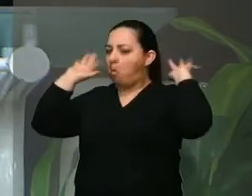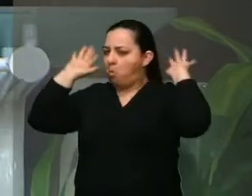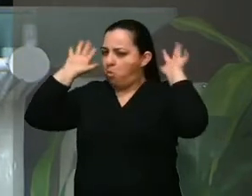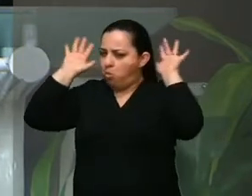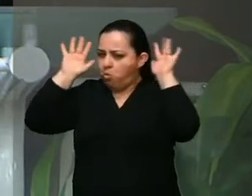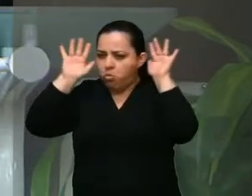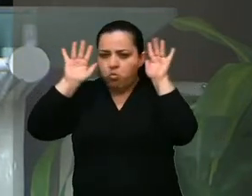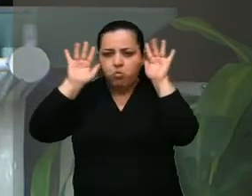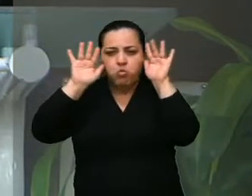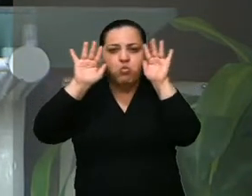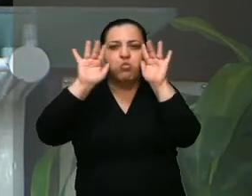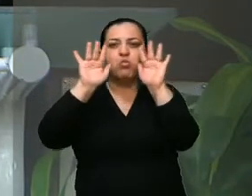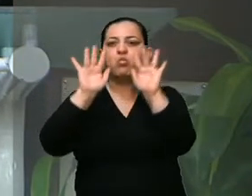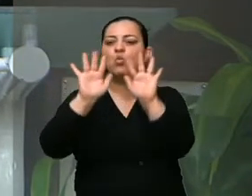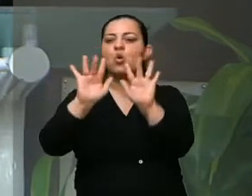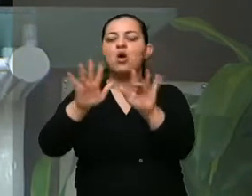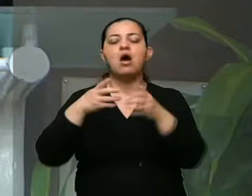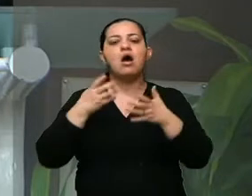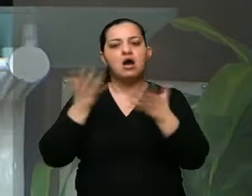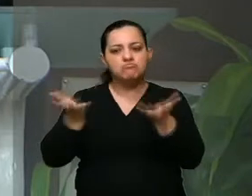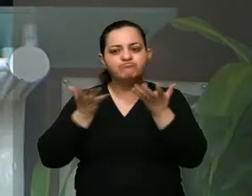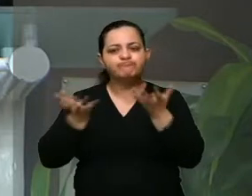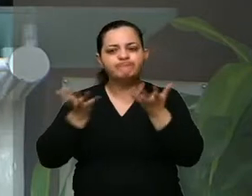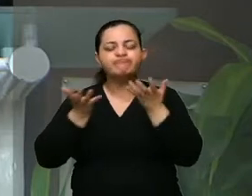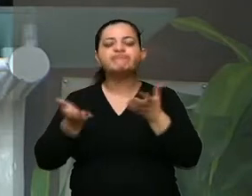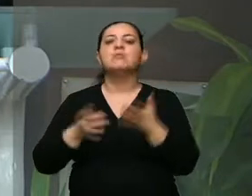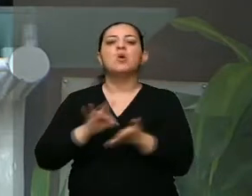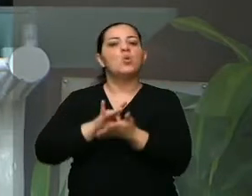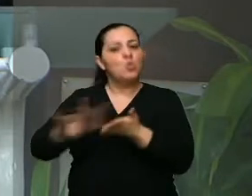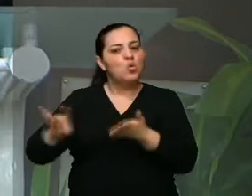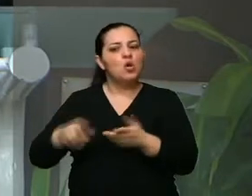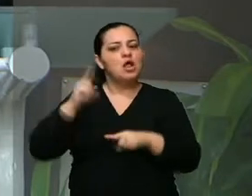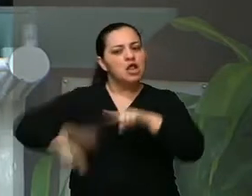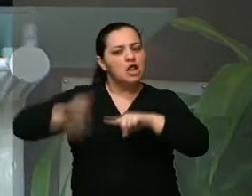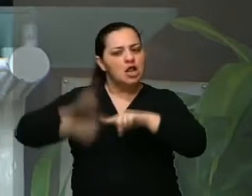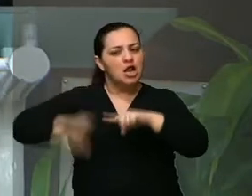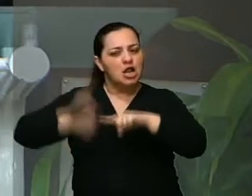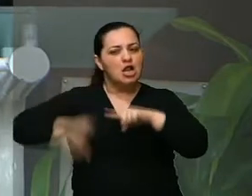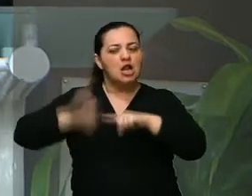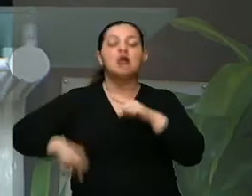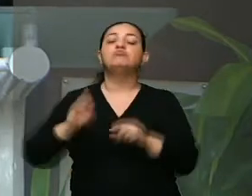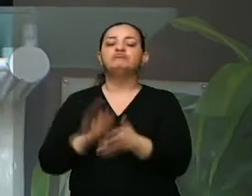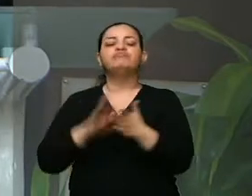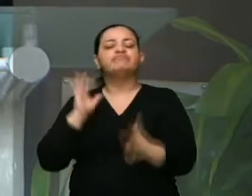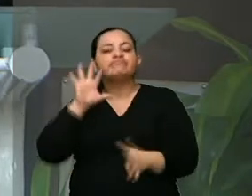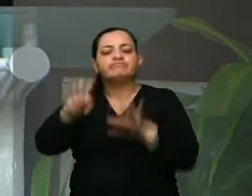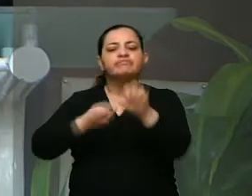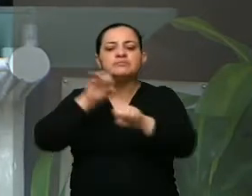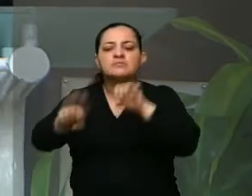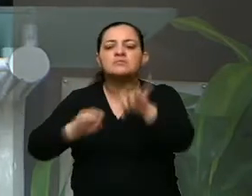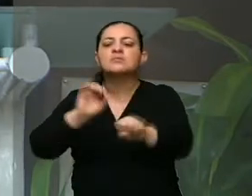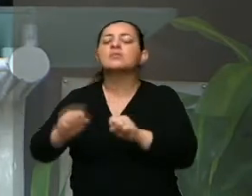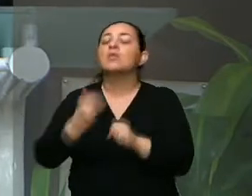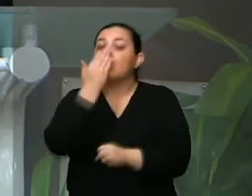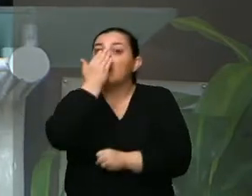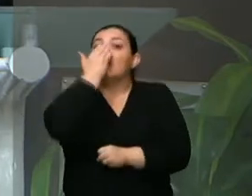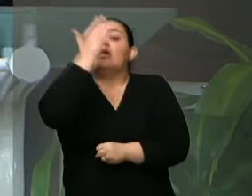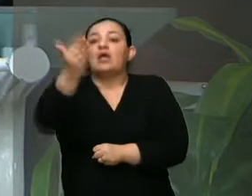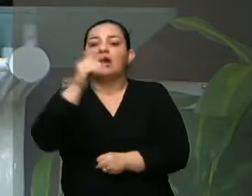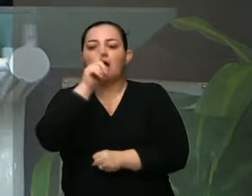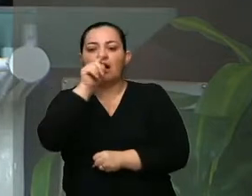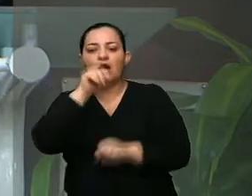ó sedentos de vingança para destruir todos eles diante deles estavam mar